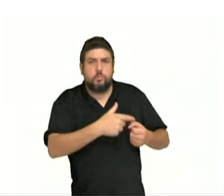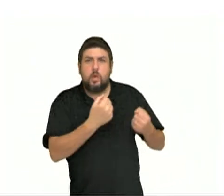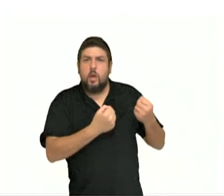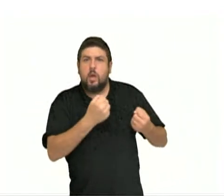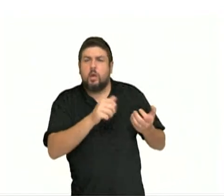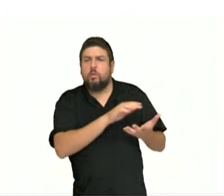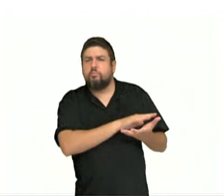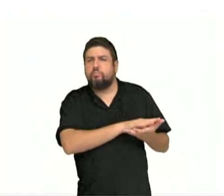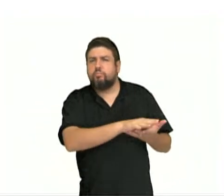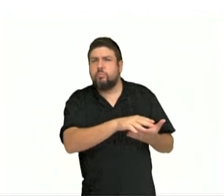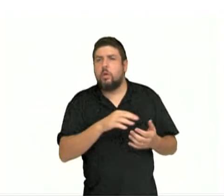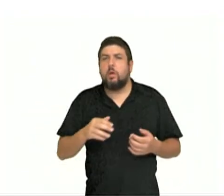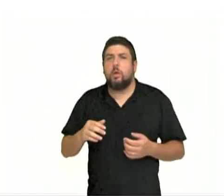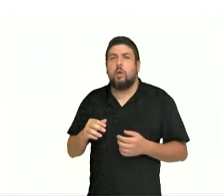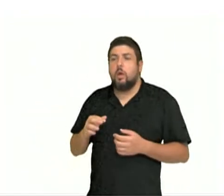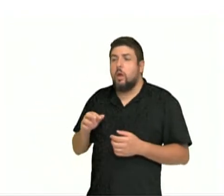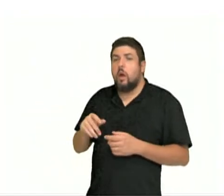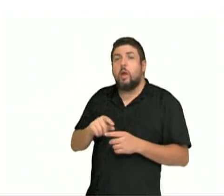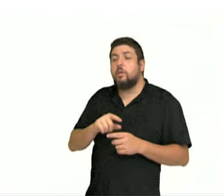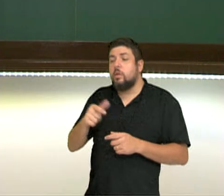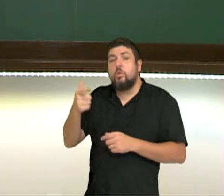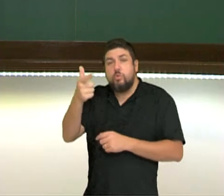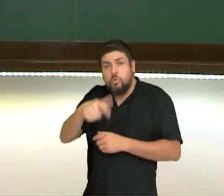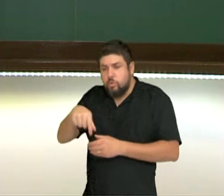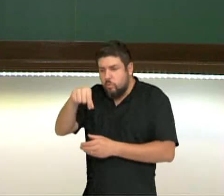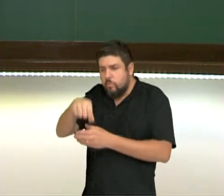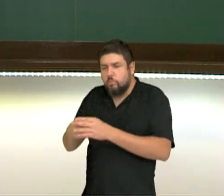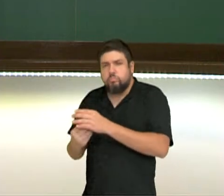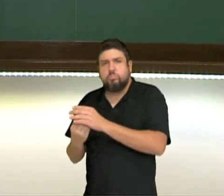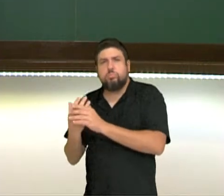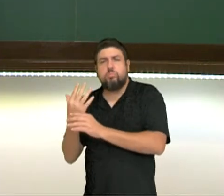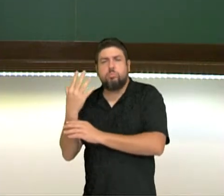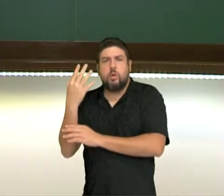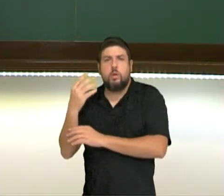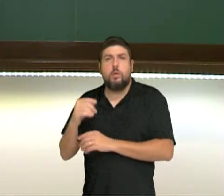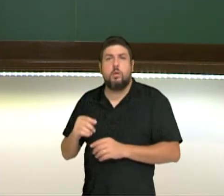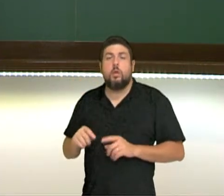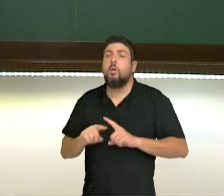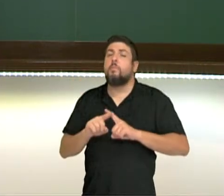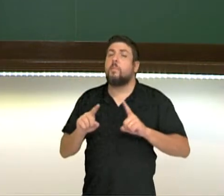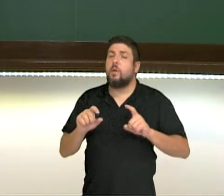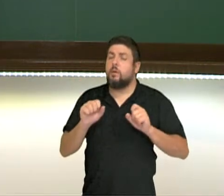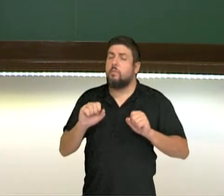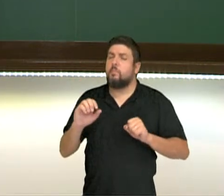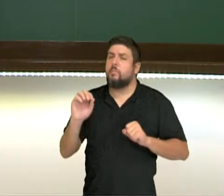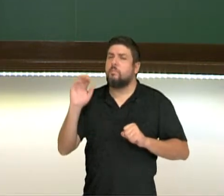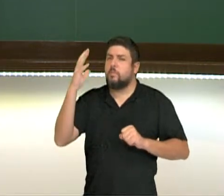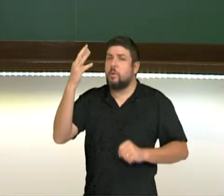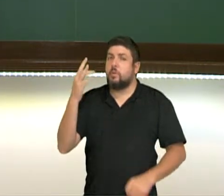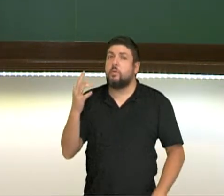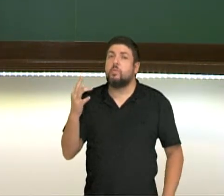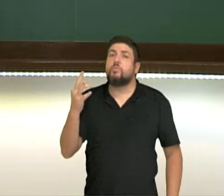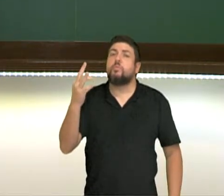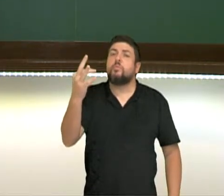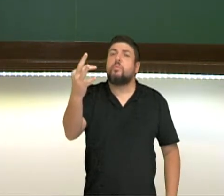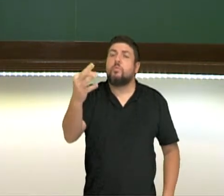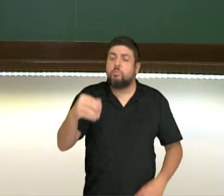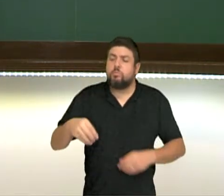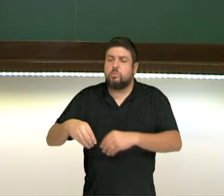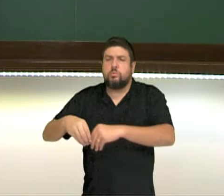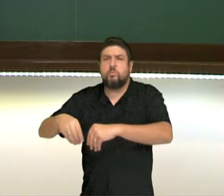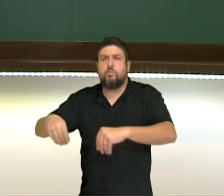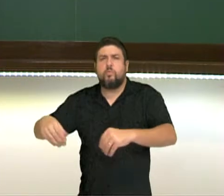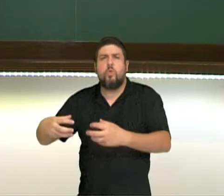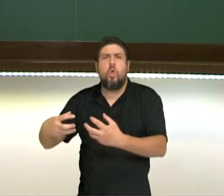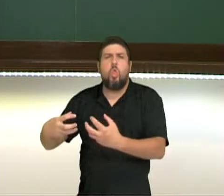malthusianismo acredita que o mundo vai chegar o momento que não vai ter como plantar que o solo vai ser esgotar E aí os seres